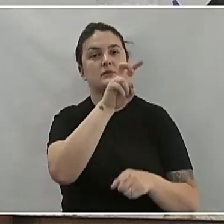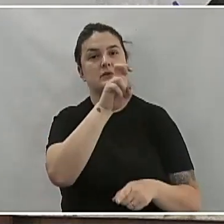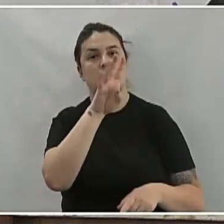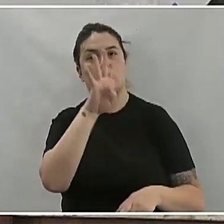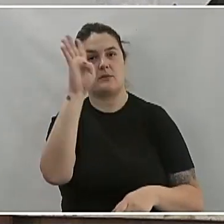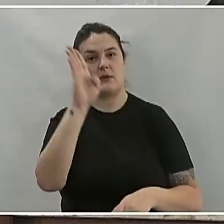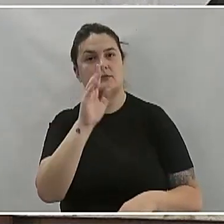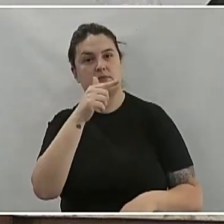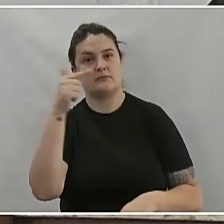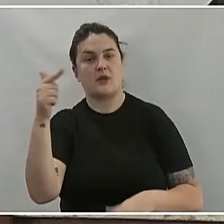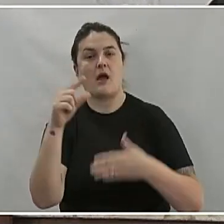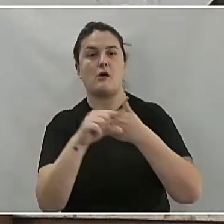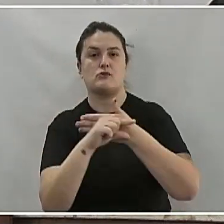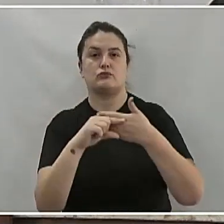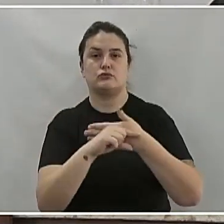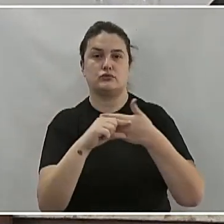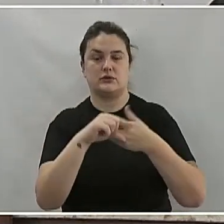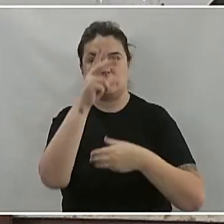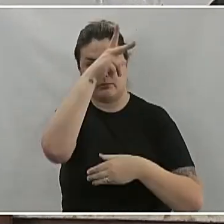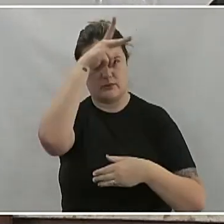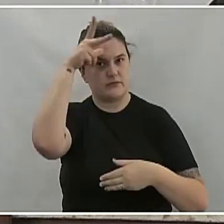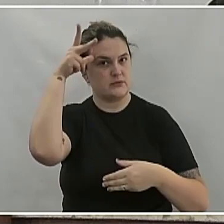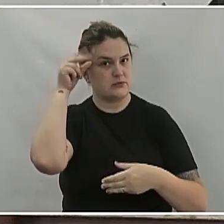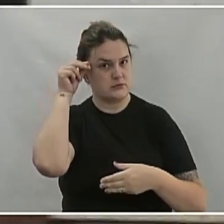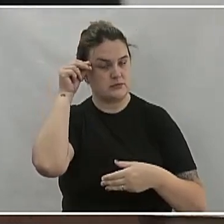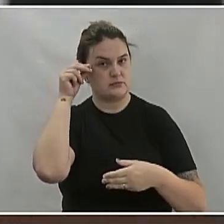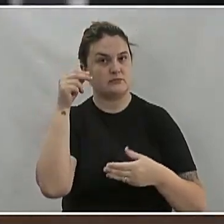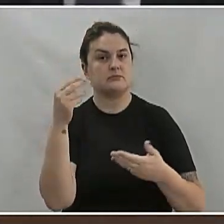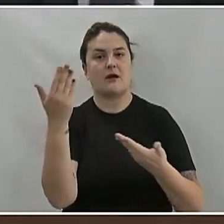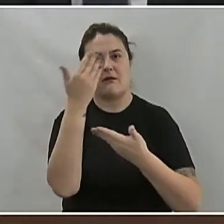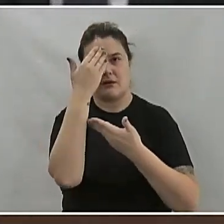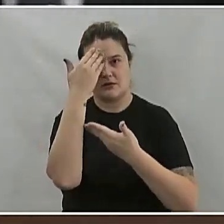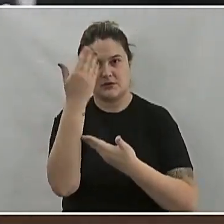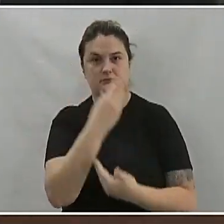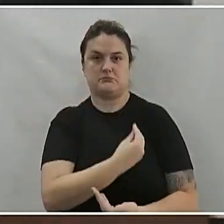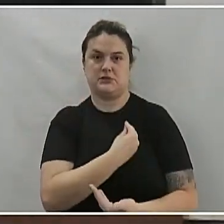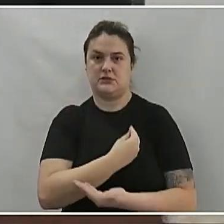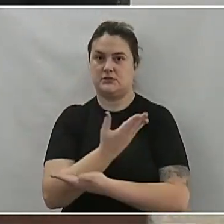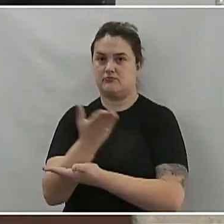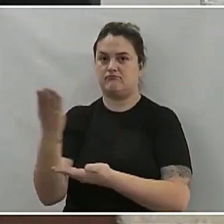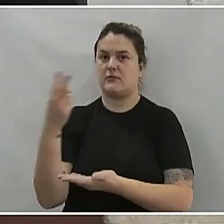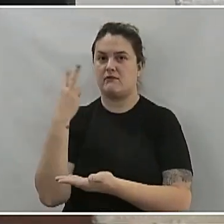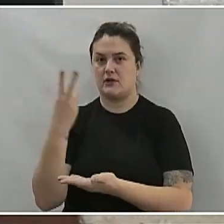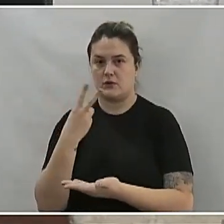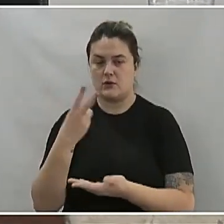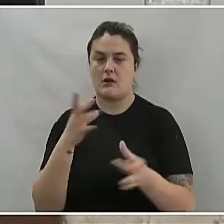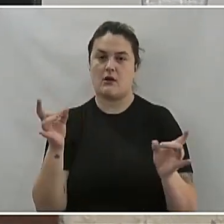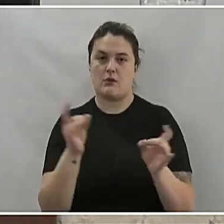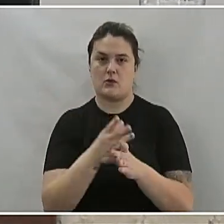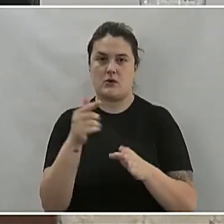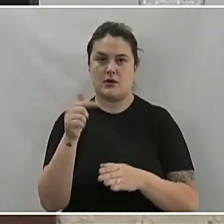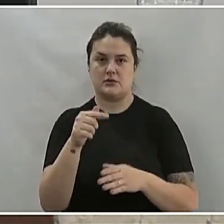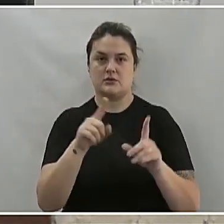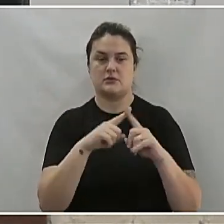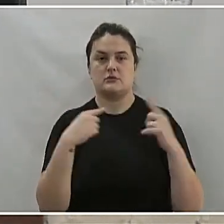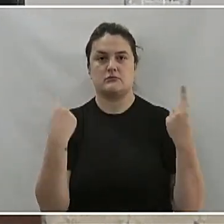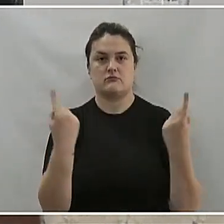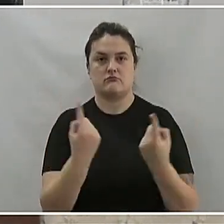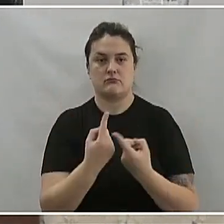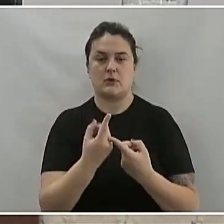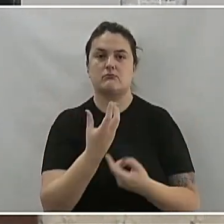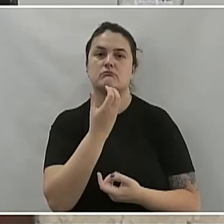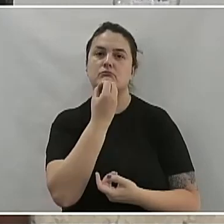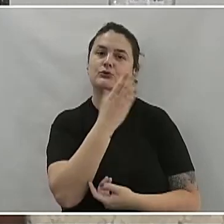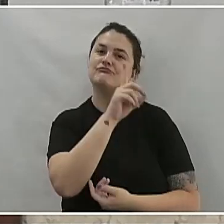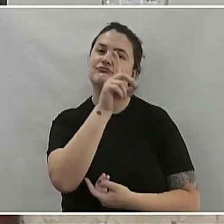2022, de autoria do Poder Executivo. Agradecemos a presença dos senhores e diz, declaro encerrados os trabalhos e